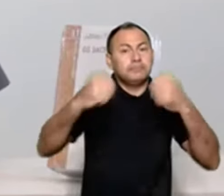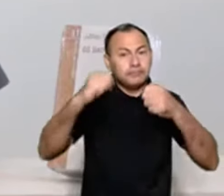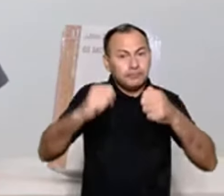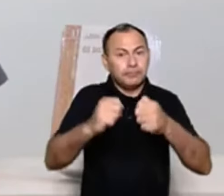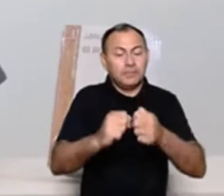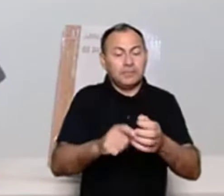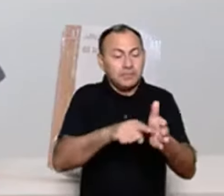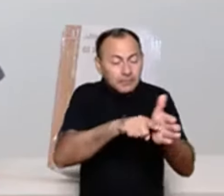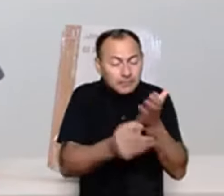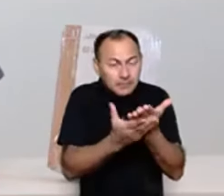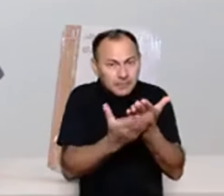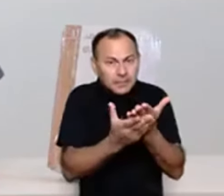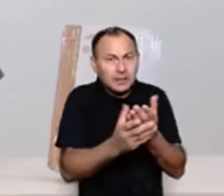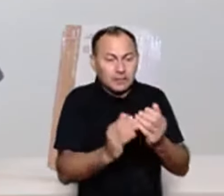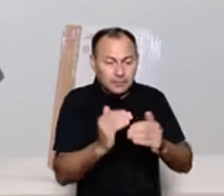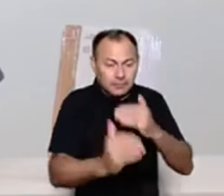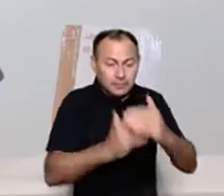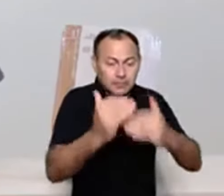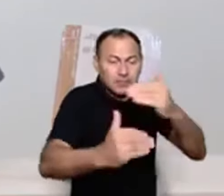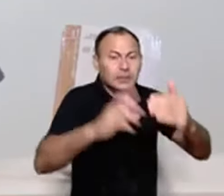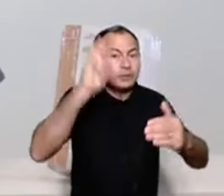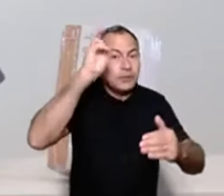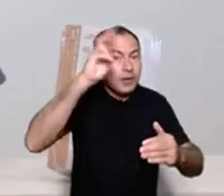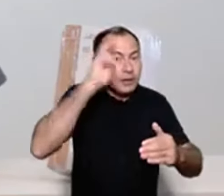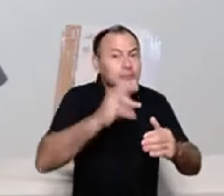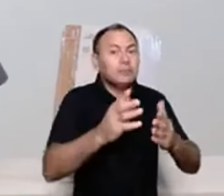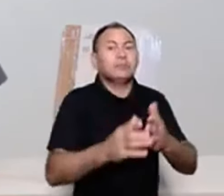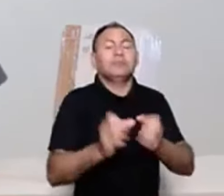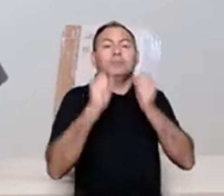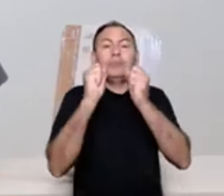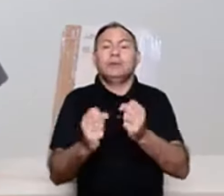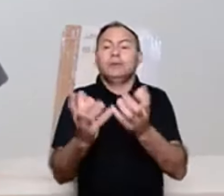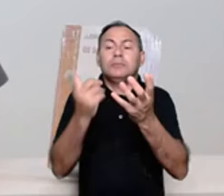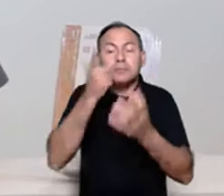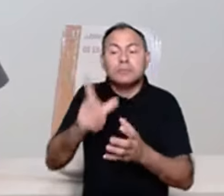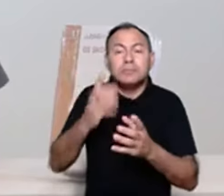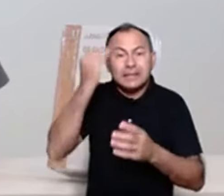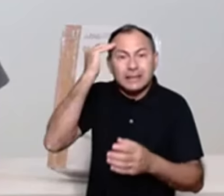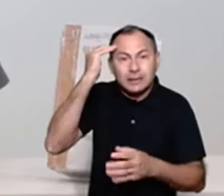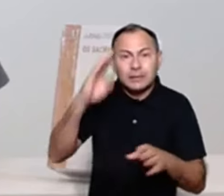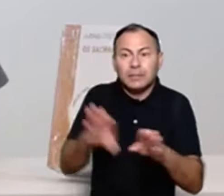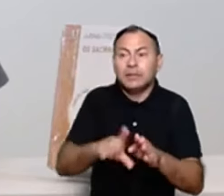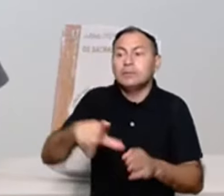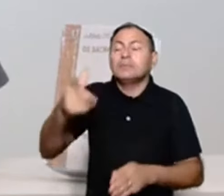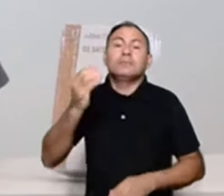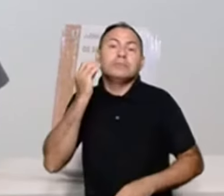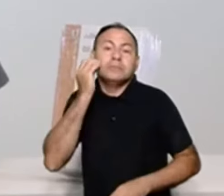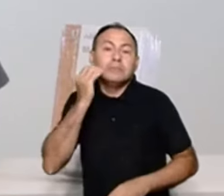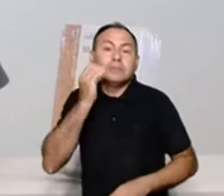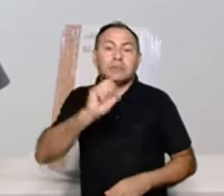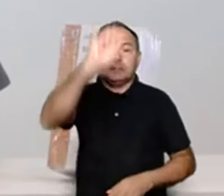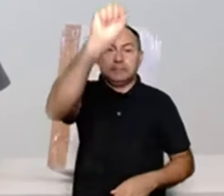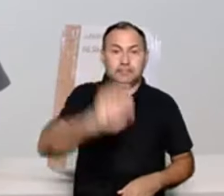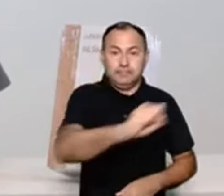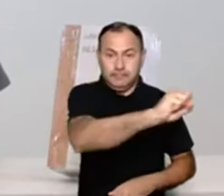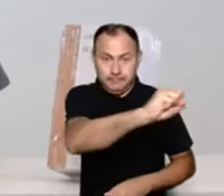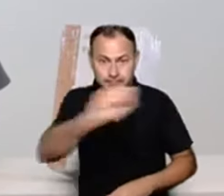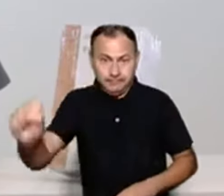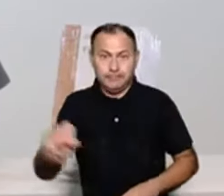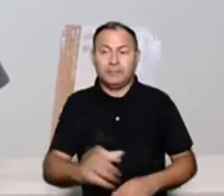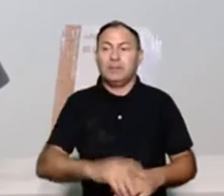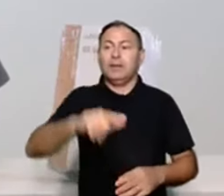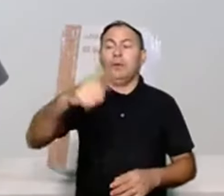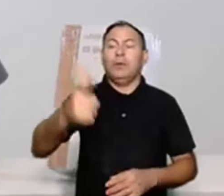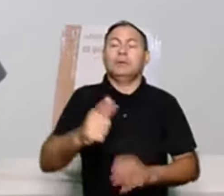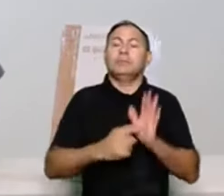Então, foi preciso alargar o nosso desenvolvimento histórico para poder colher também outras experiências sacramentárias